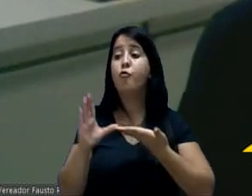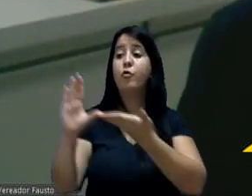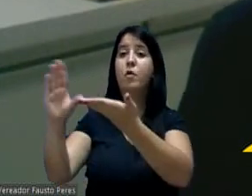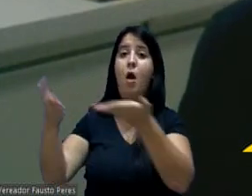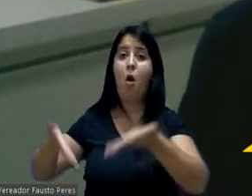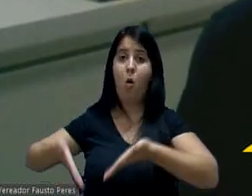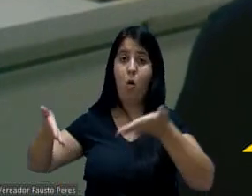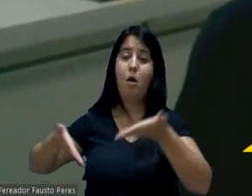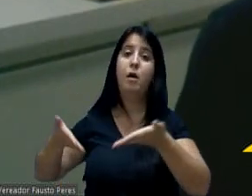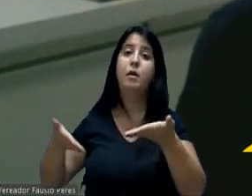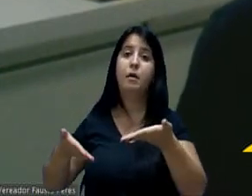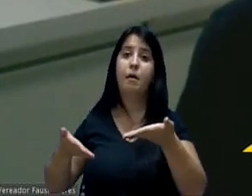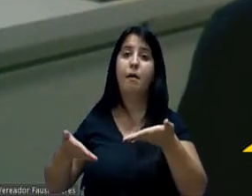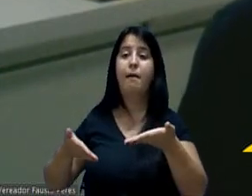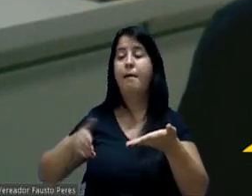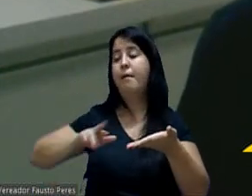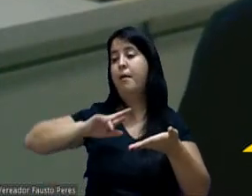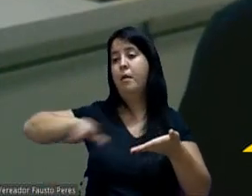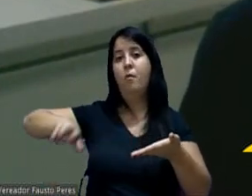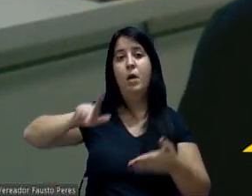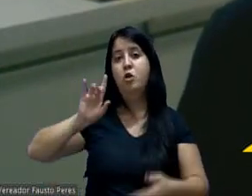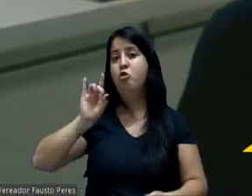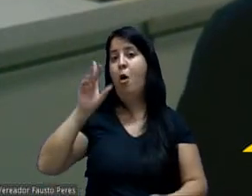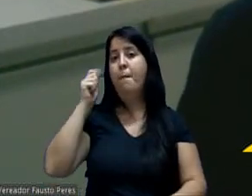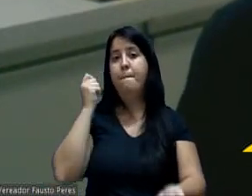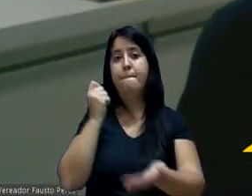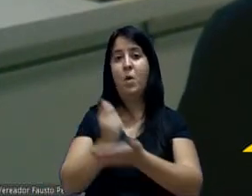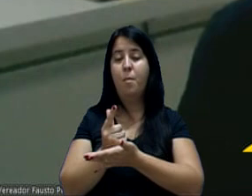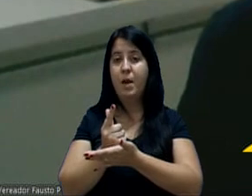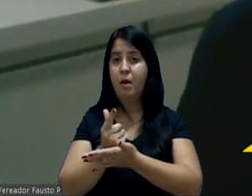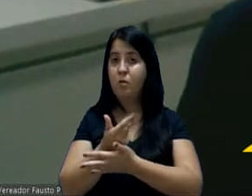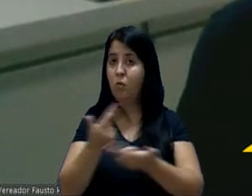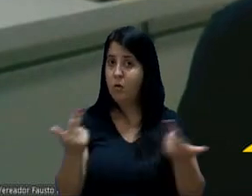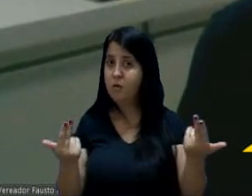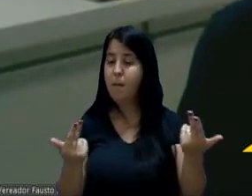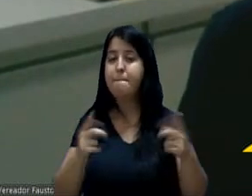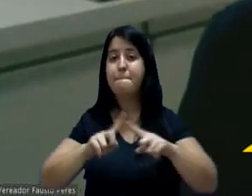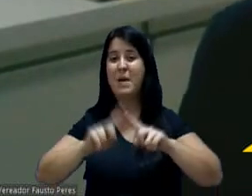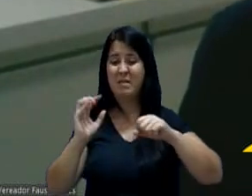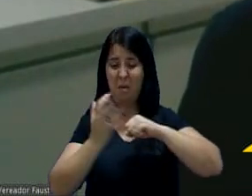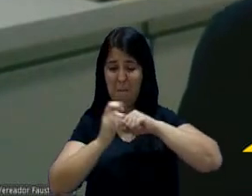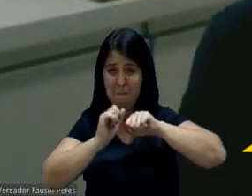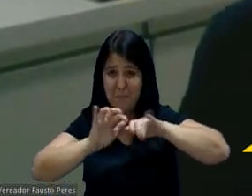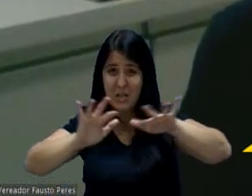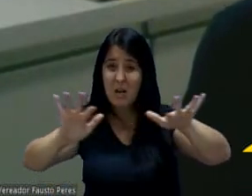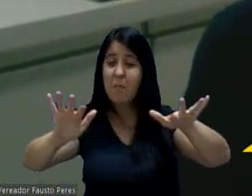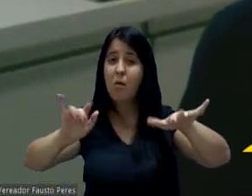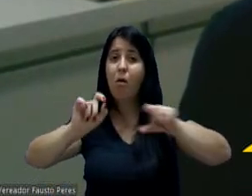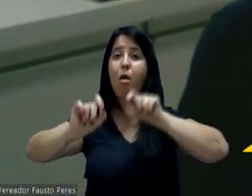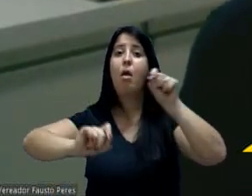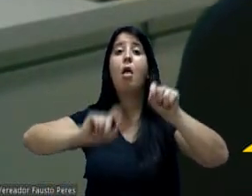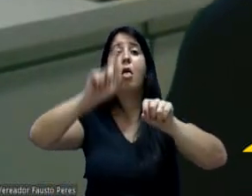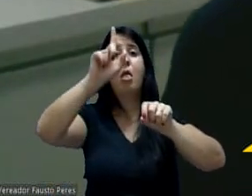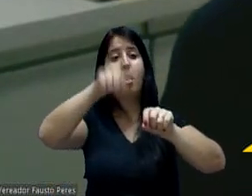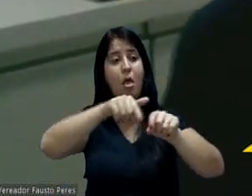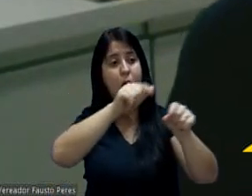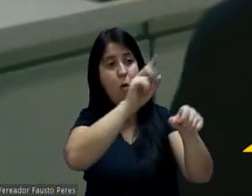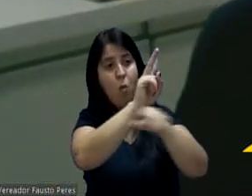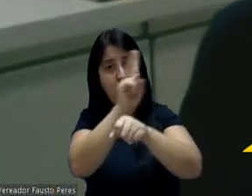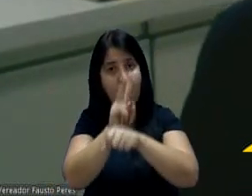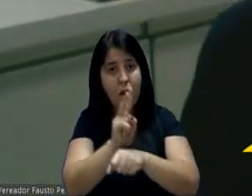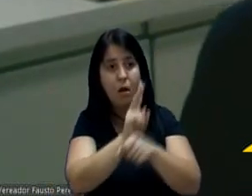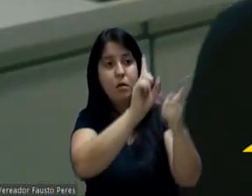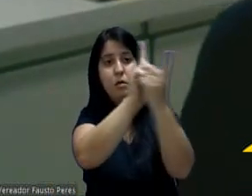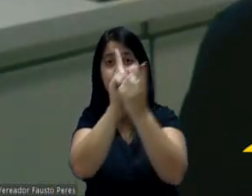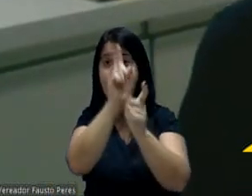agora das emendas impositivas não é só para aquisição dos equipamentos, mas pandemia, se fala-se também de tratar das pessoas com compra de